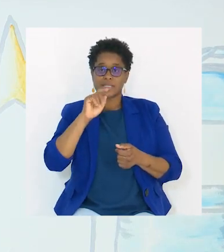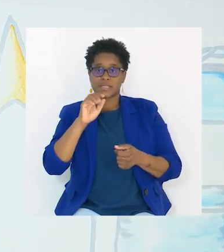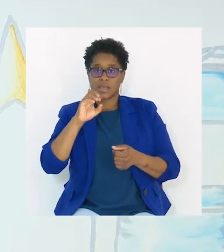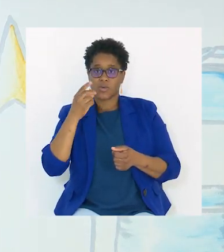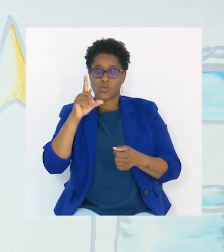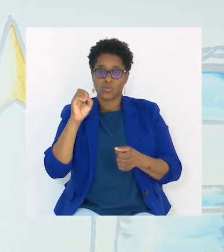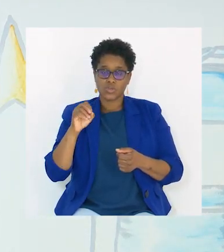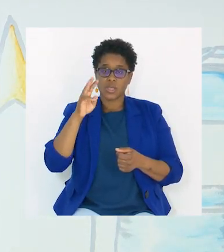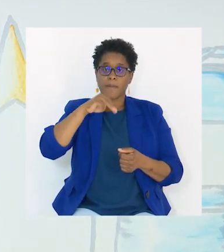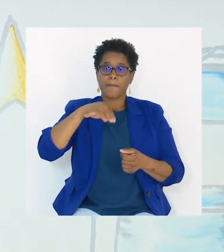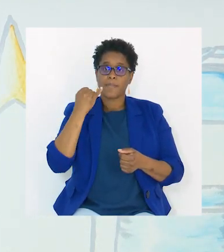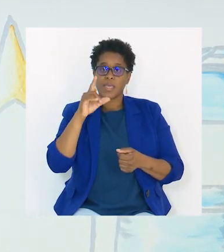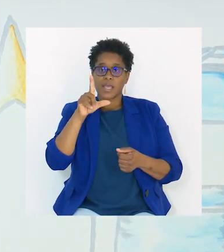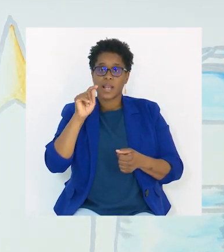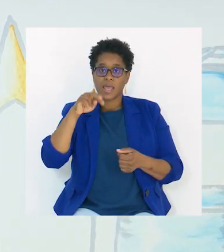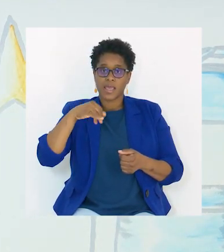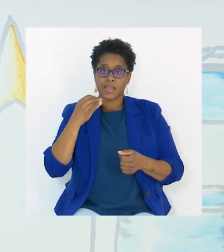séculos, milênios.